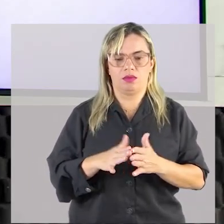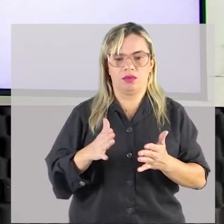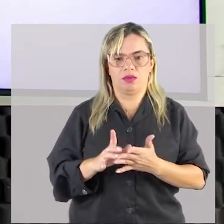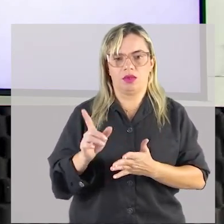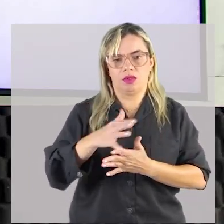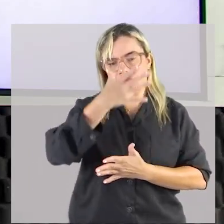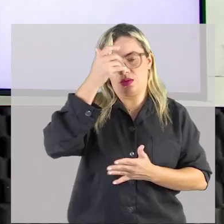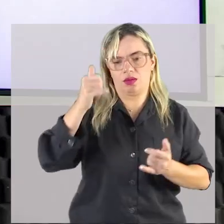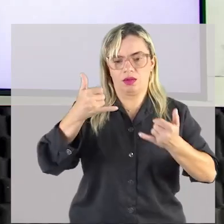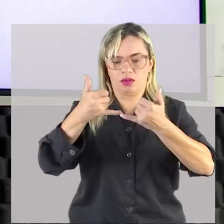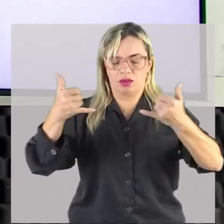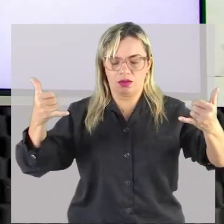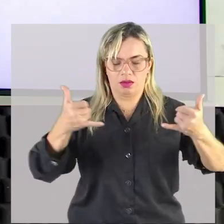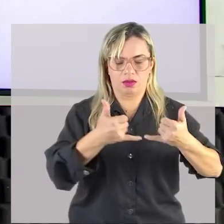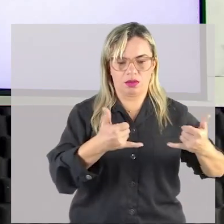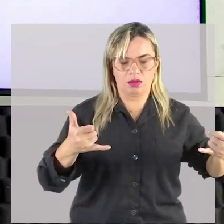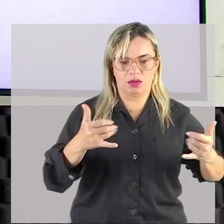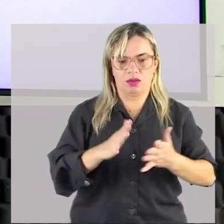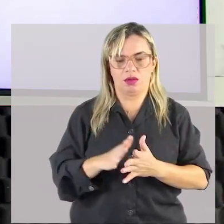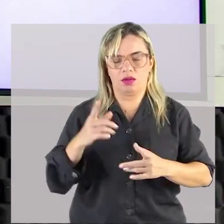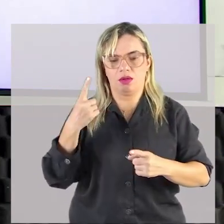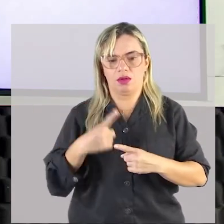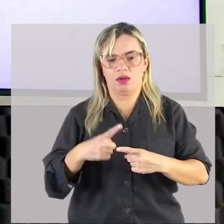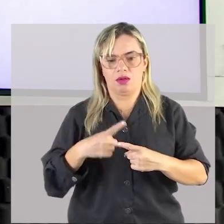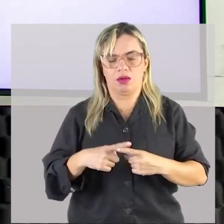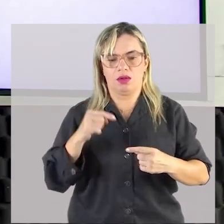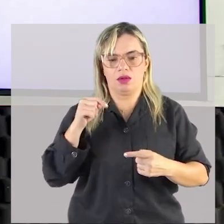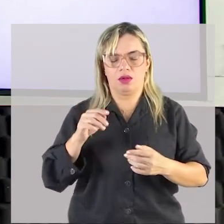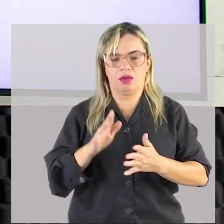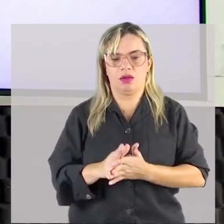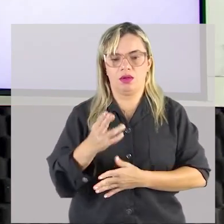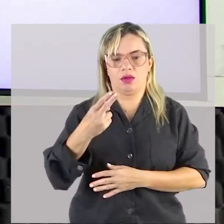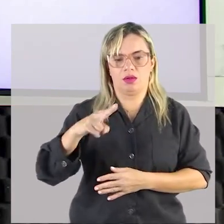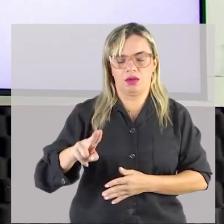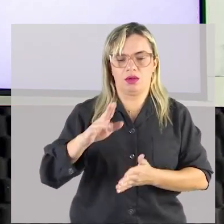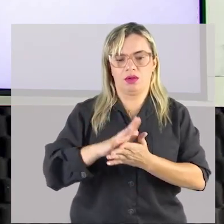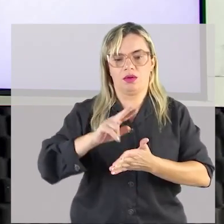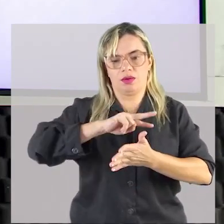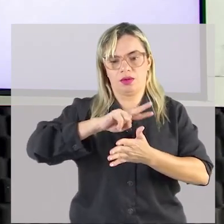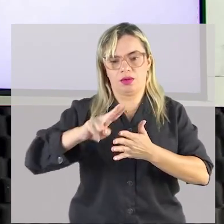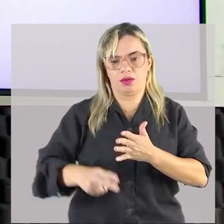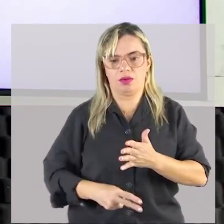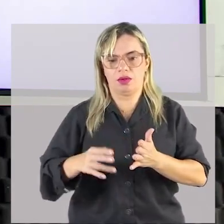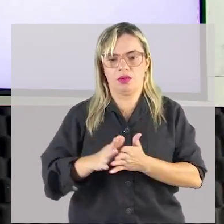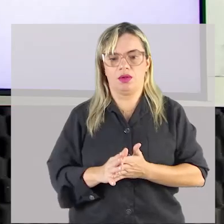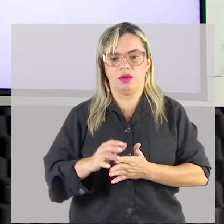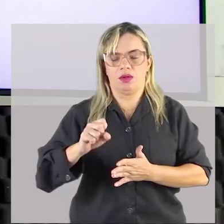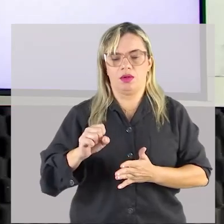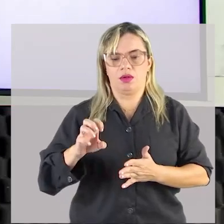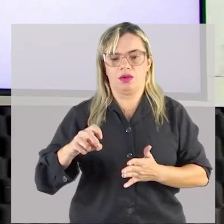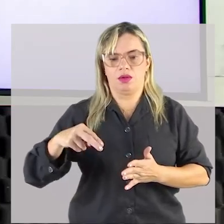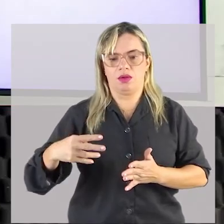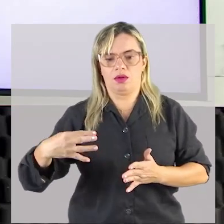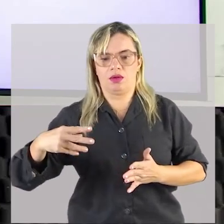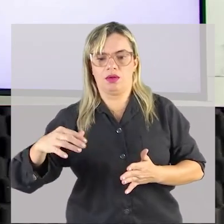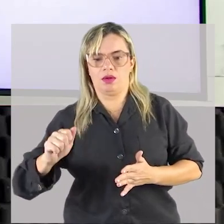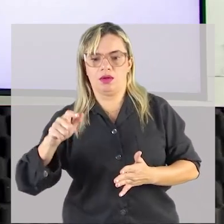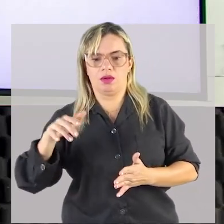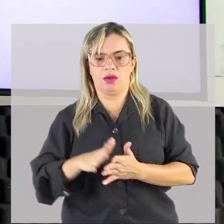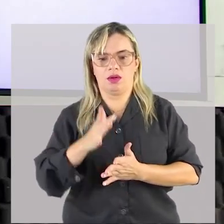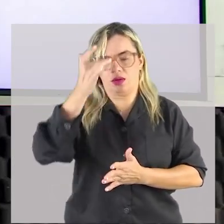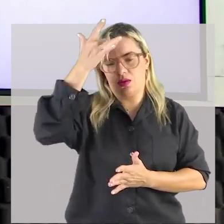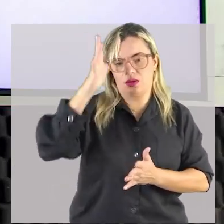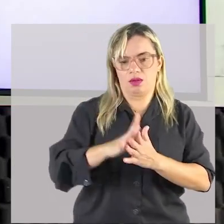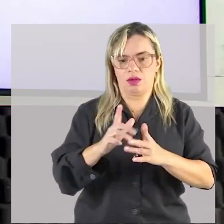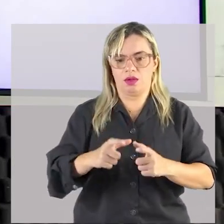não esquecer de sublinhar, tá? Porque é nome de espécie. A mimosa pudica, sensitiva, é facilmente encontrada em